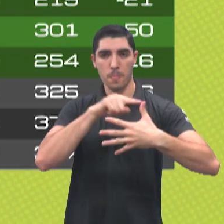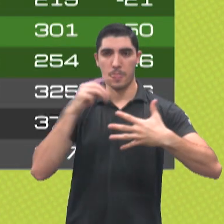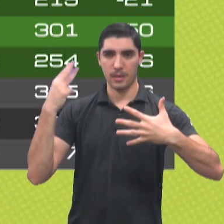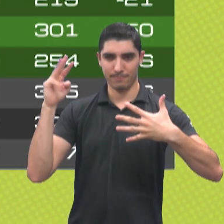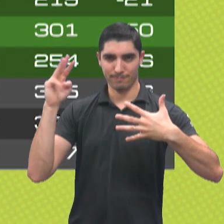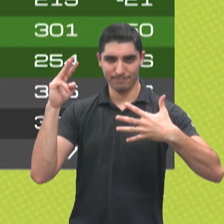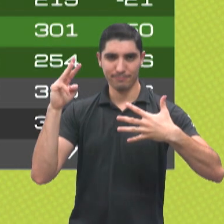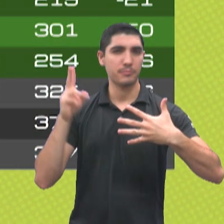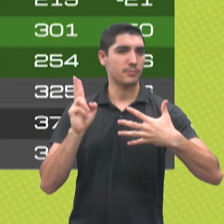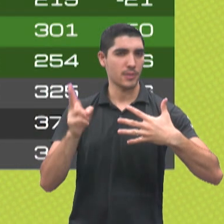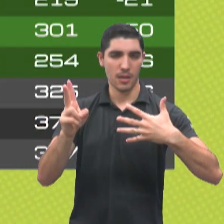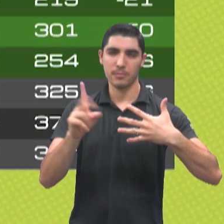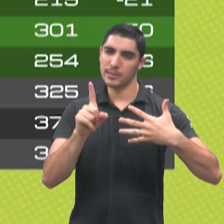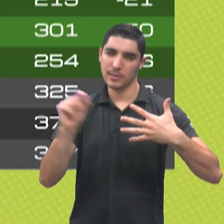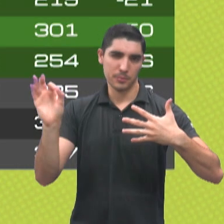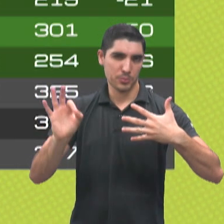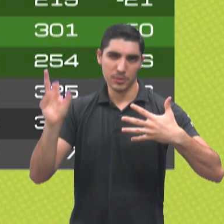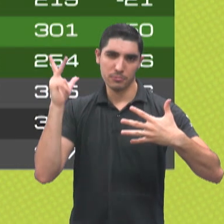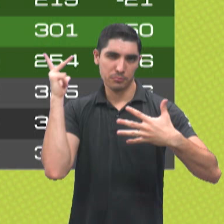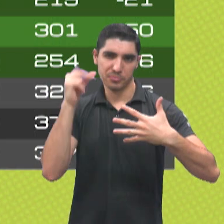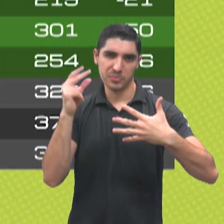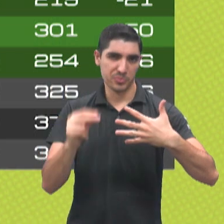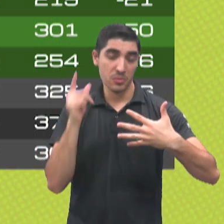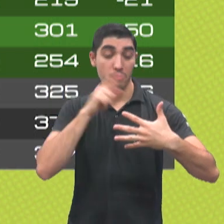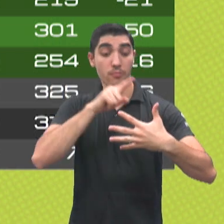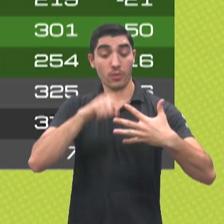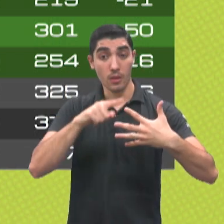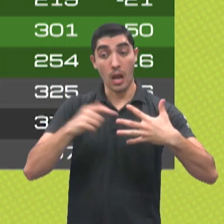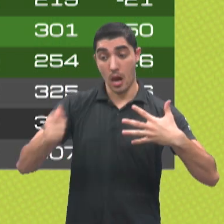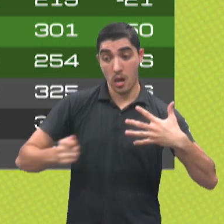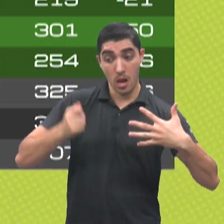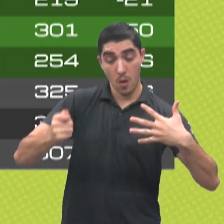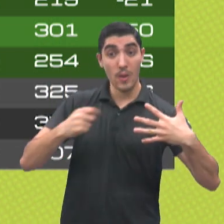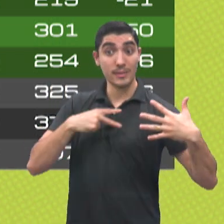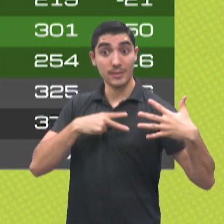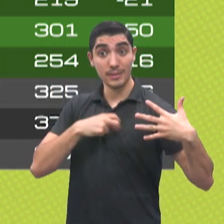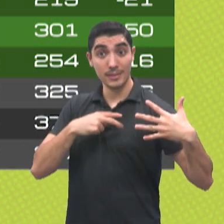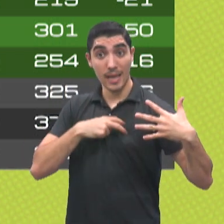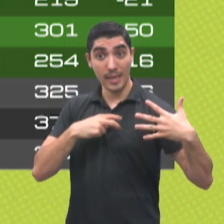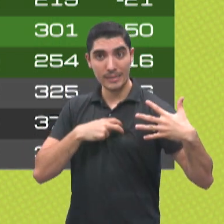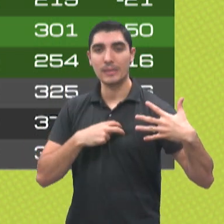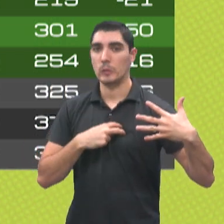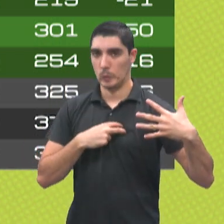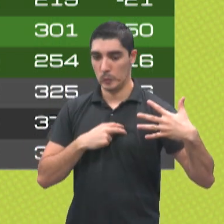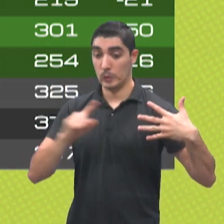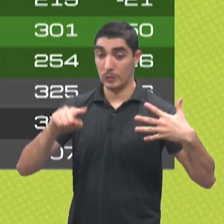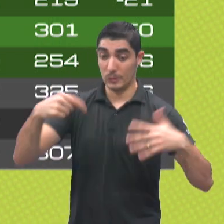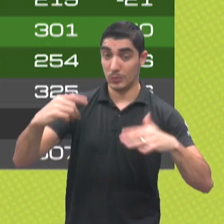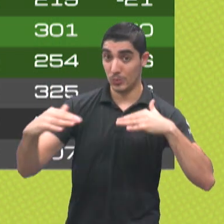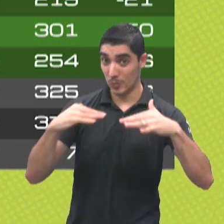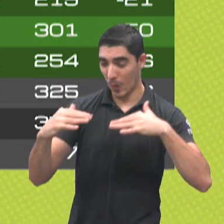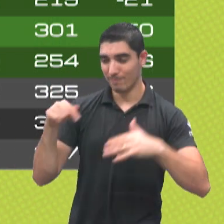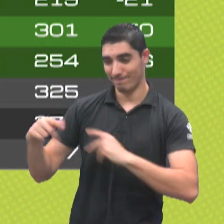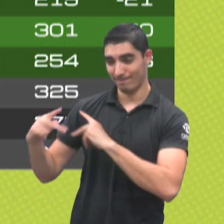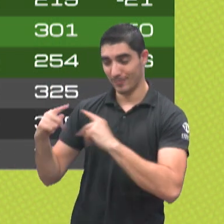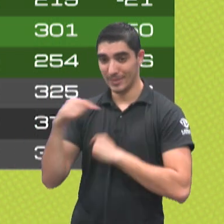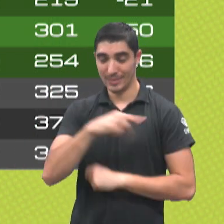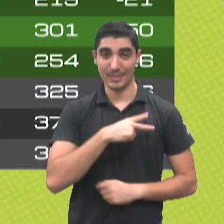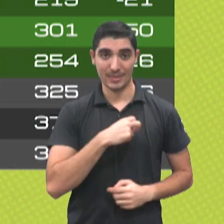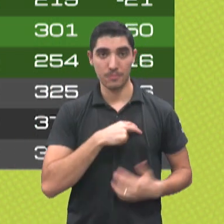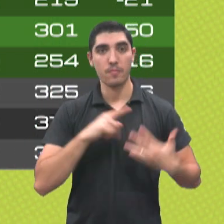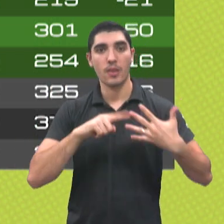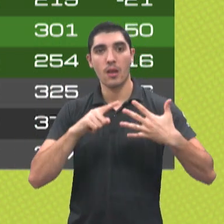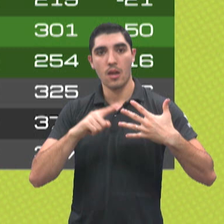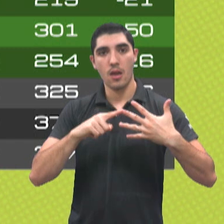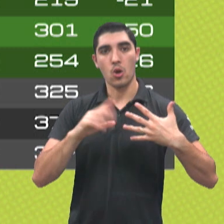liderança, 100% de aproveitamento, assim como o César Araraquara. O César Araraquara é o próximo adversário do São José, hein? Seguido pelo Corinthians, Ourinhos do São José,